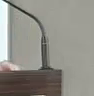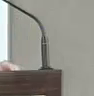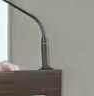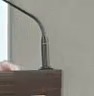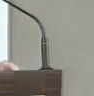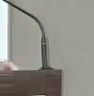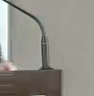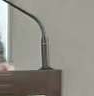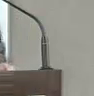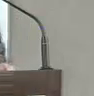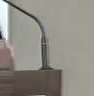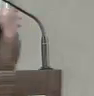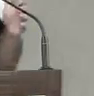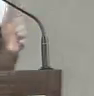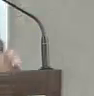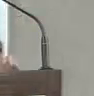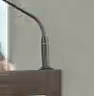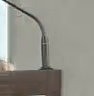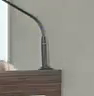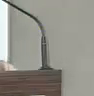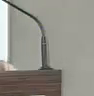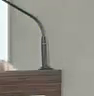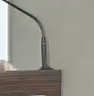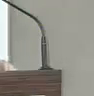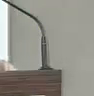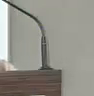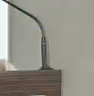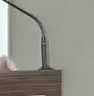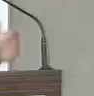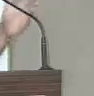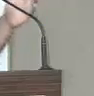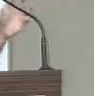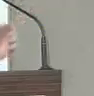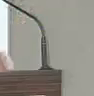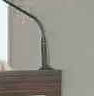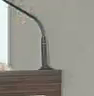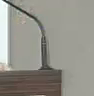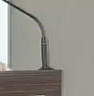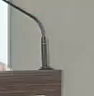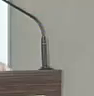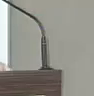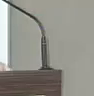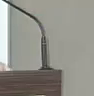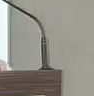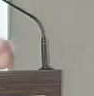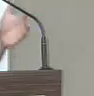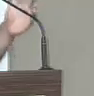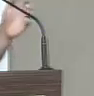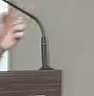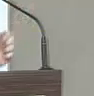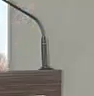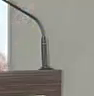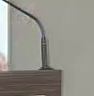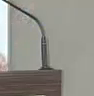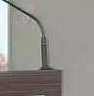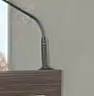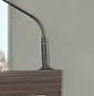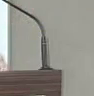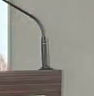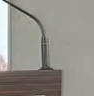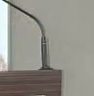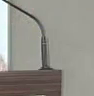20 de maio, né, nossa deflagração da greve, e agradecê-los, né, pela moção e envio,